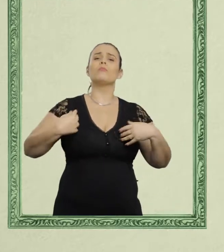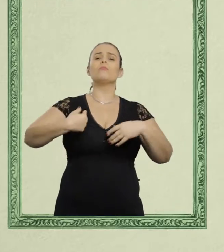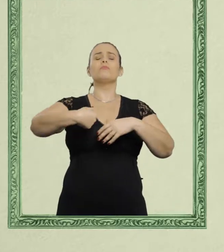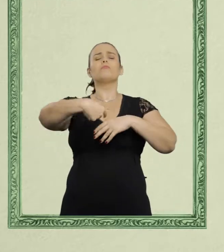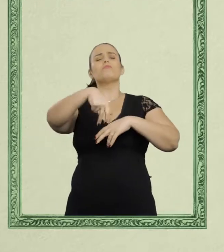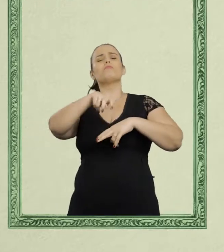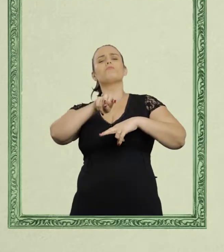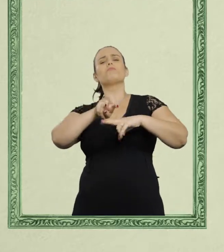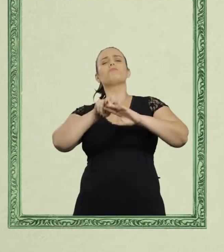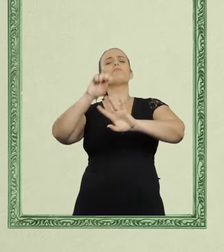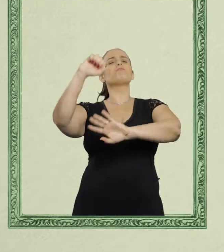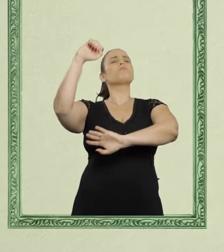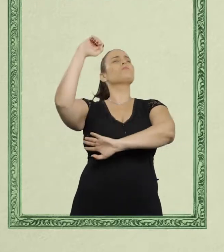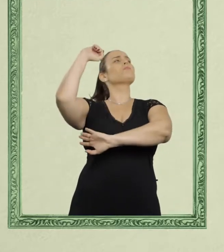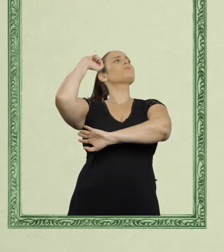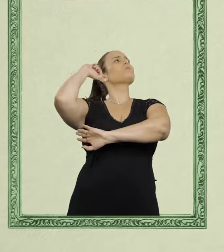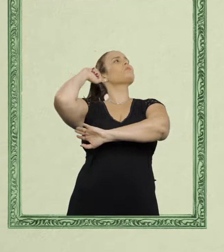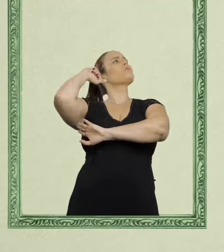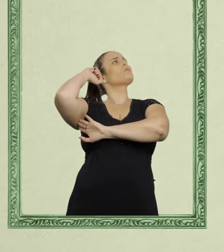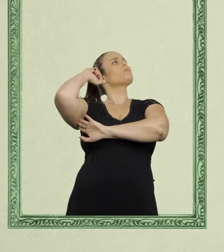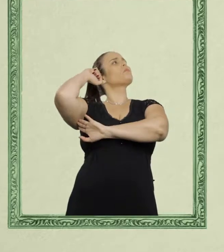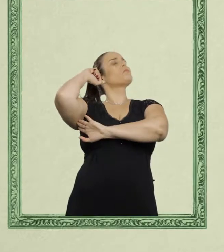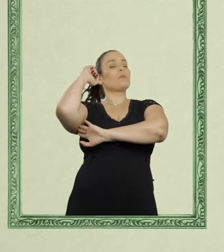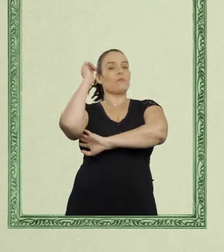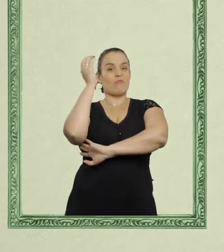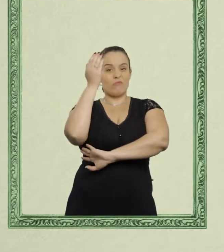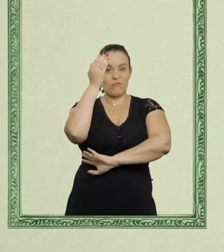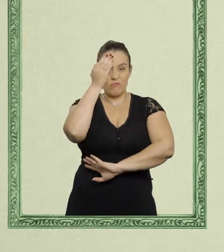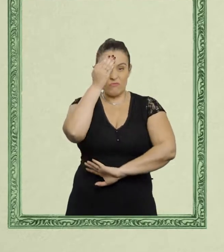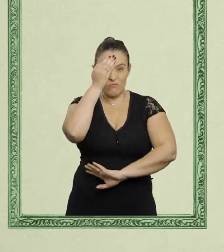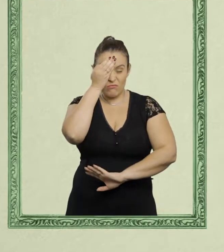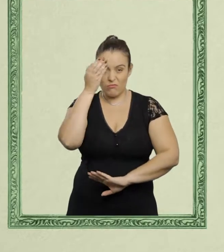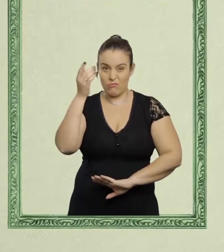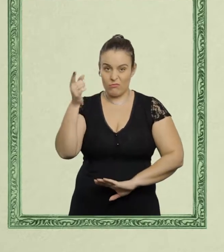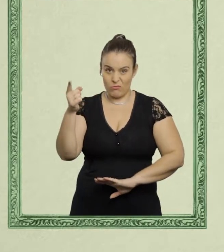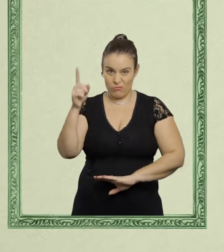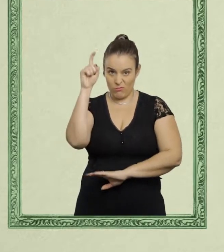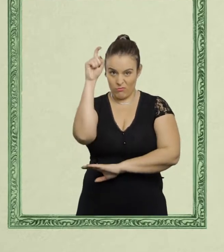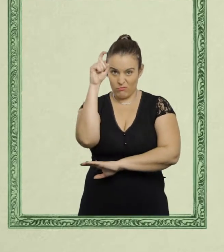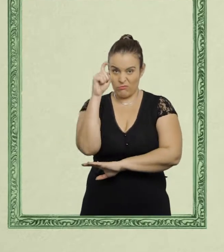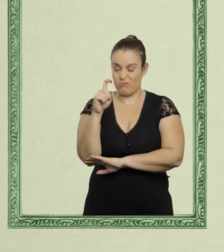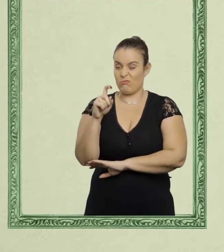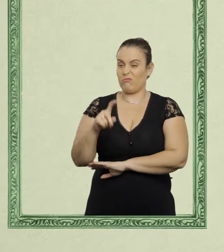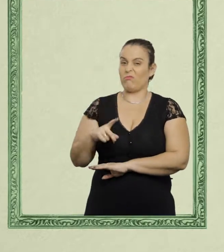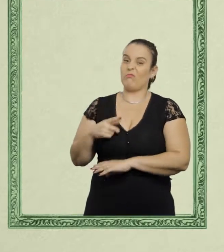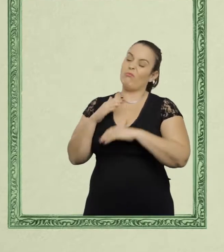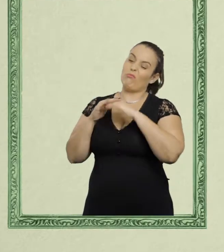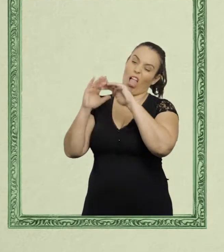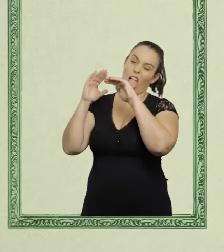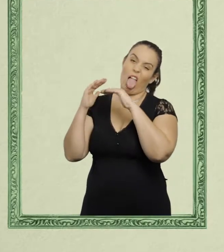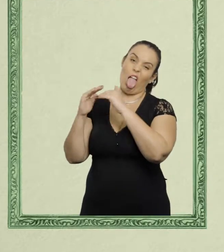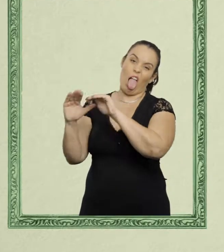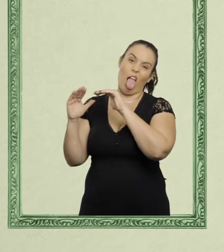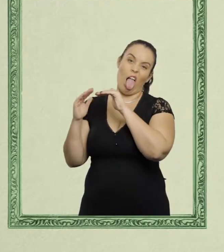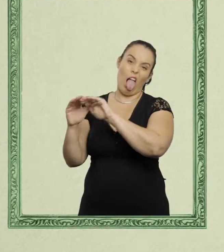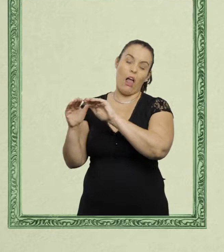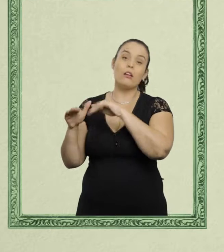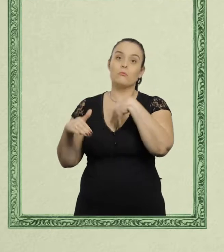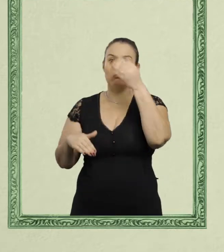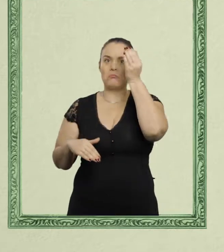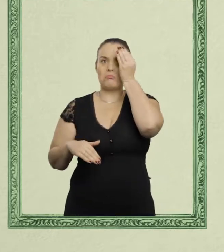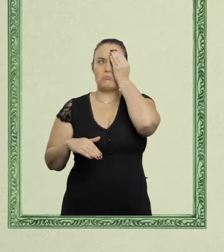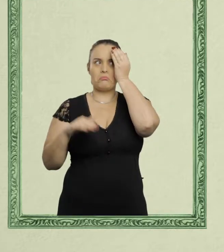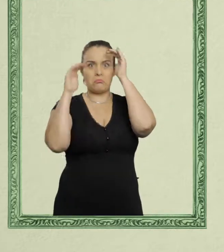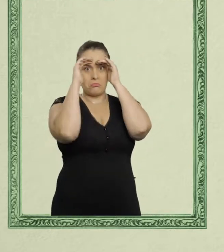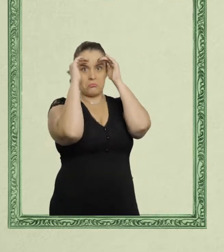deitado numa carruagem puxada por seus homens. Gancho tratava os piratas muito mal. Mesmo assim, os